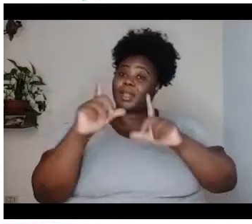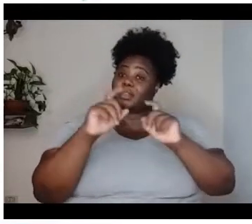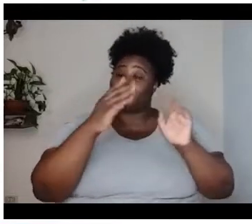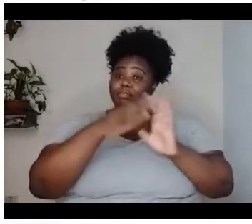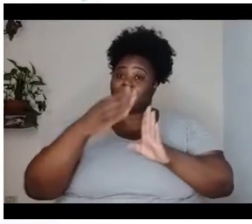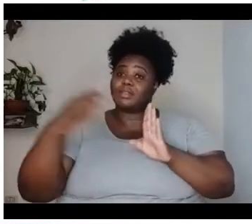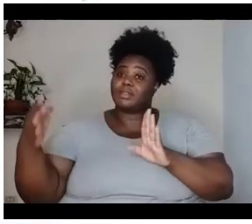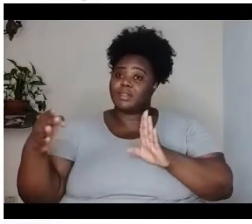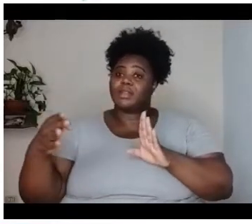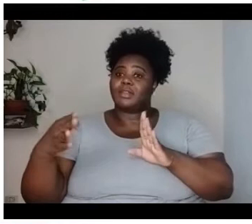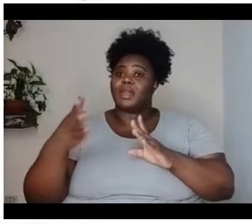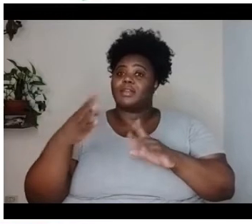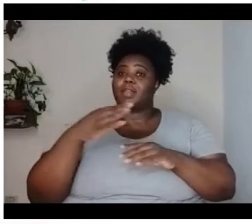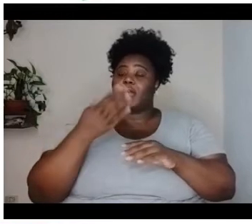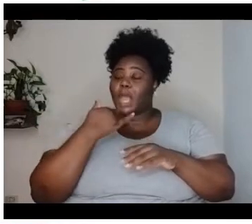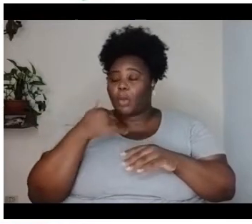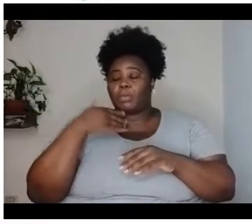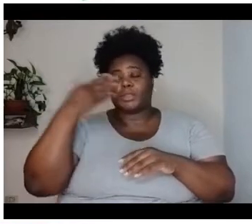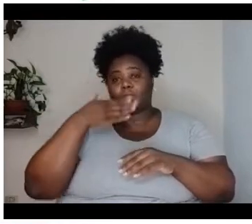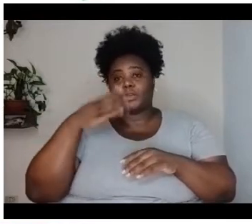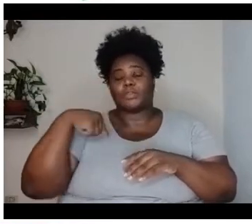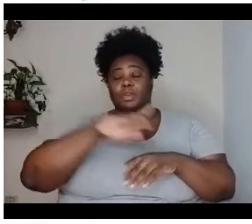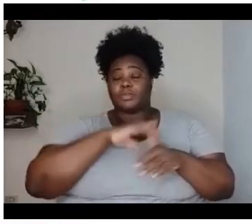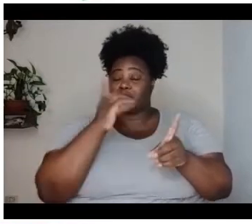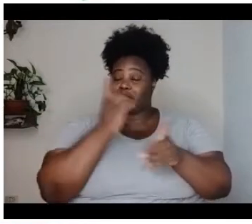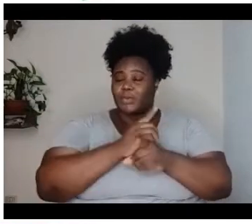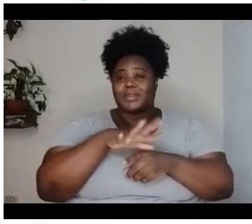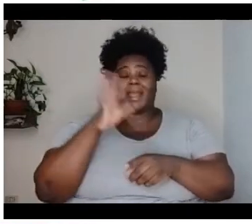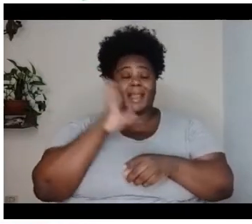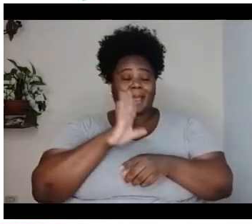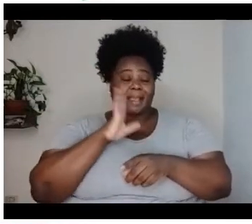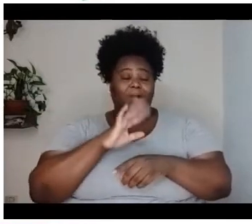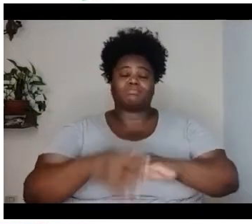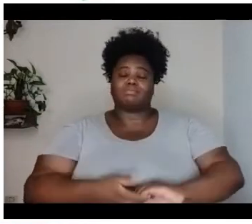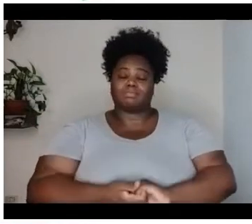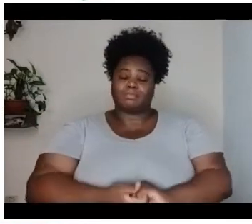da sobremesa, e a gente encontrou e foi bem interessante. Bem legal.